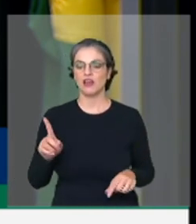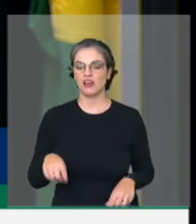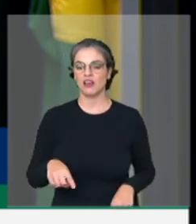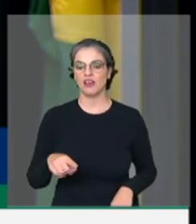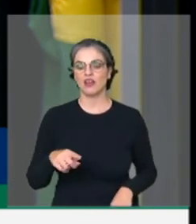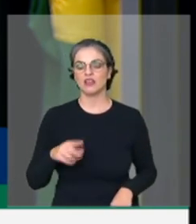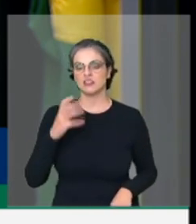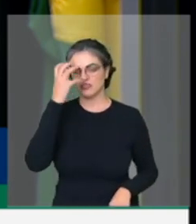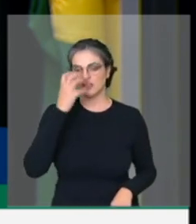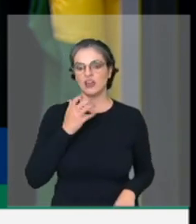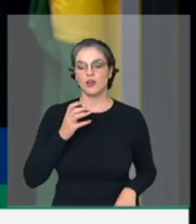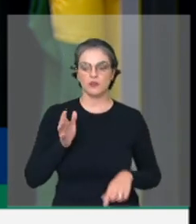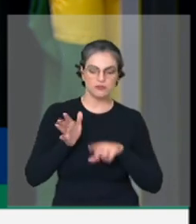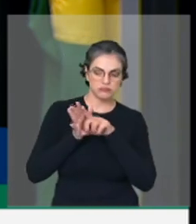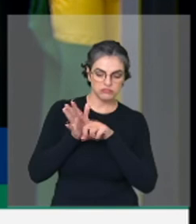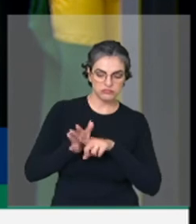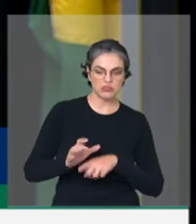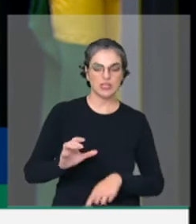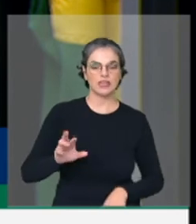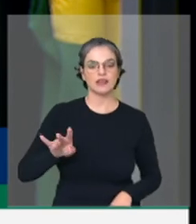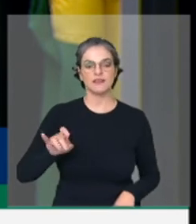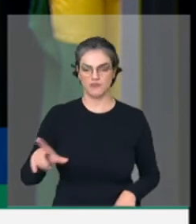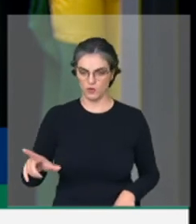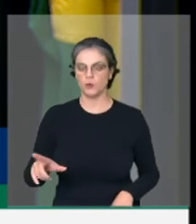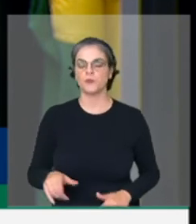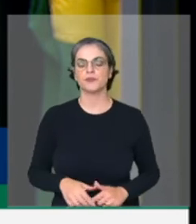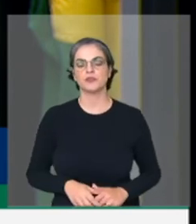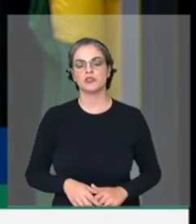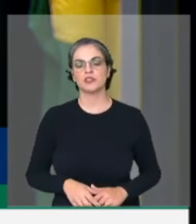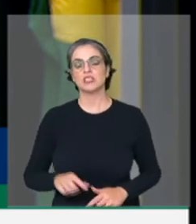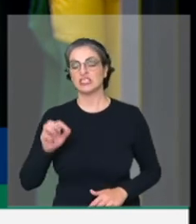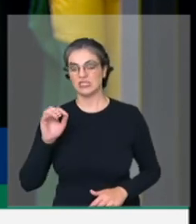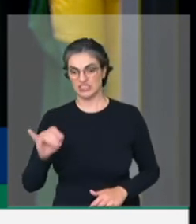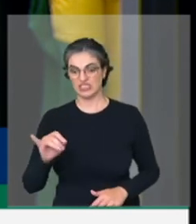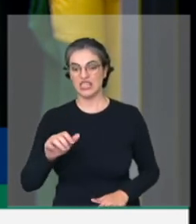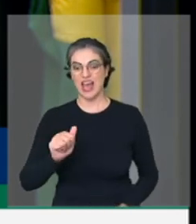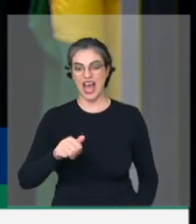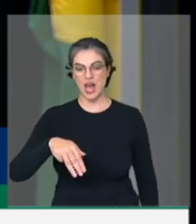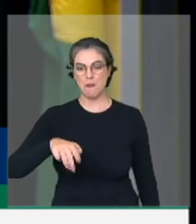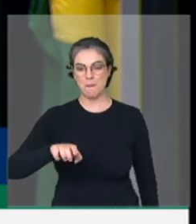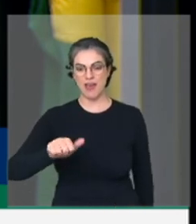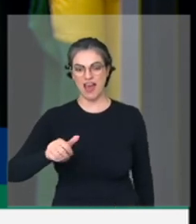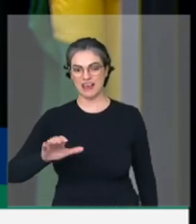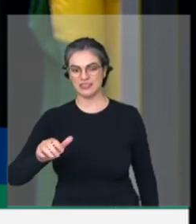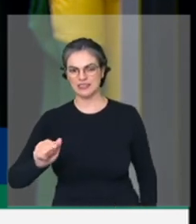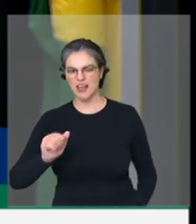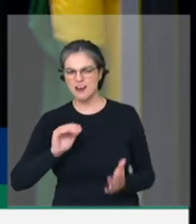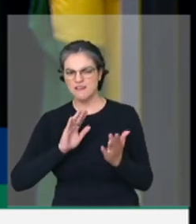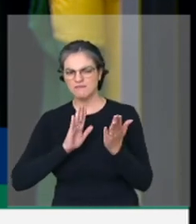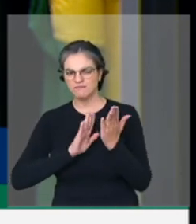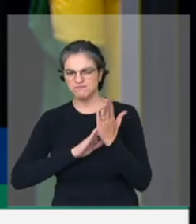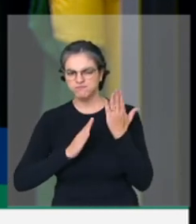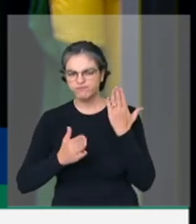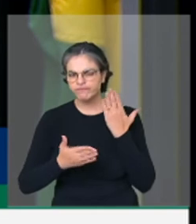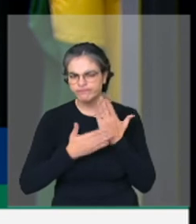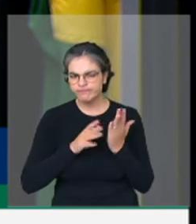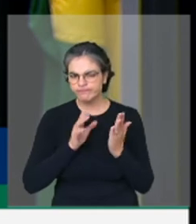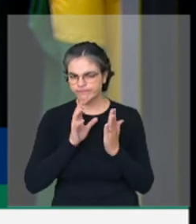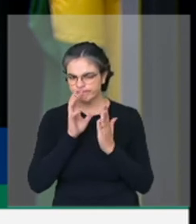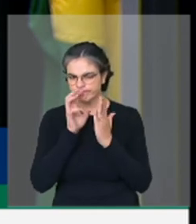crível. Naqueles casos nos quais a ameaça visa a impedir o livre exercício de